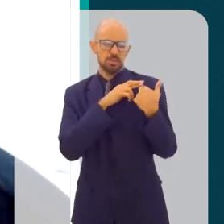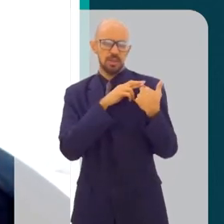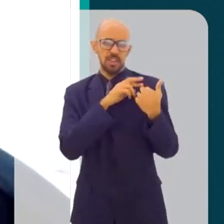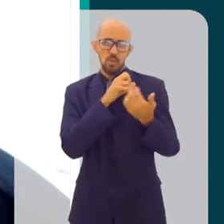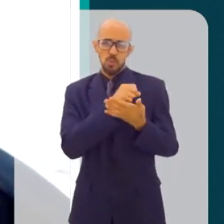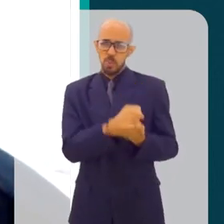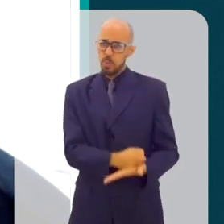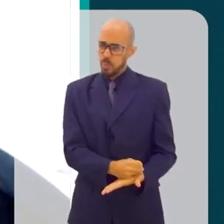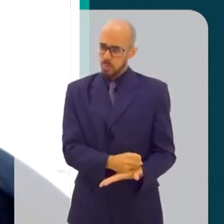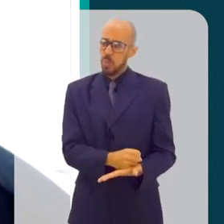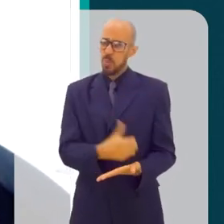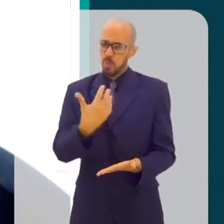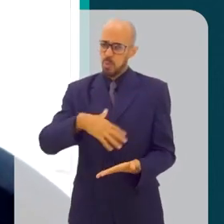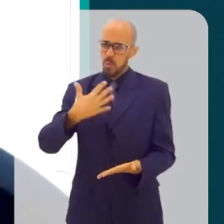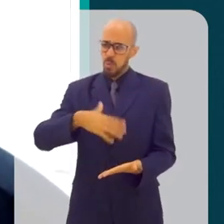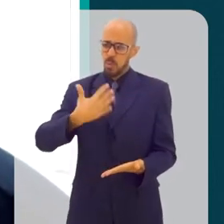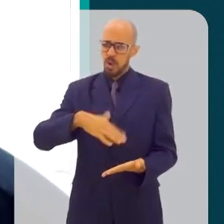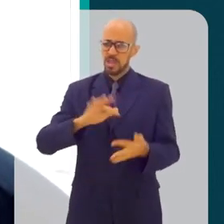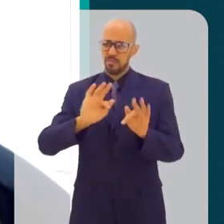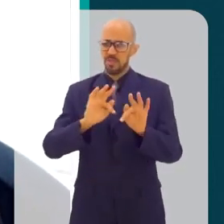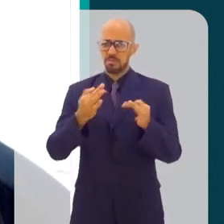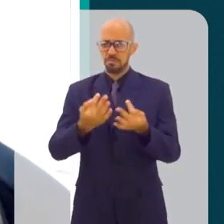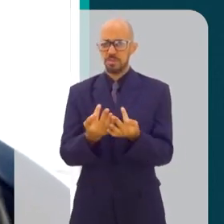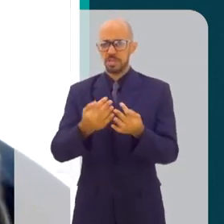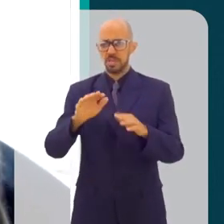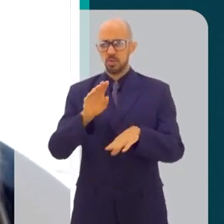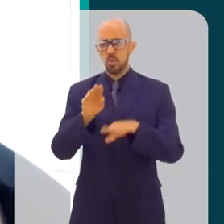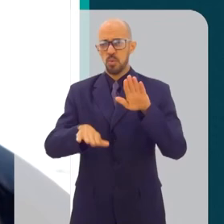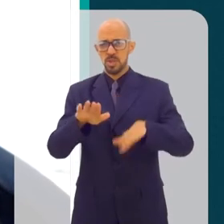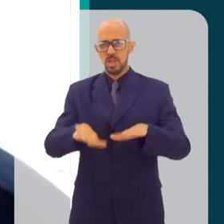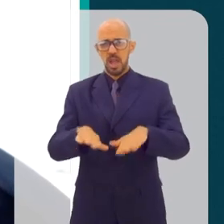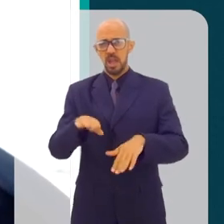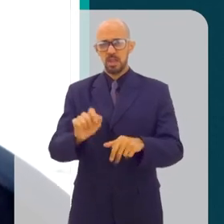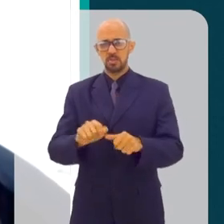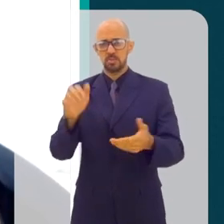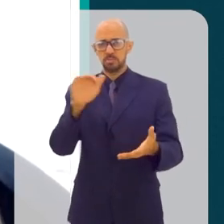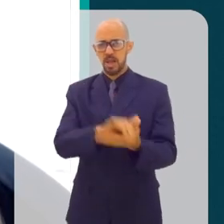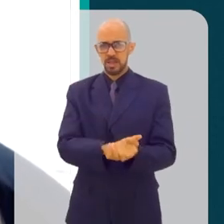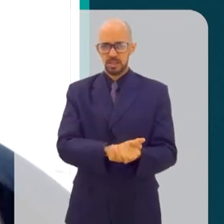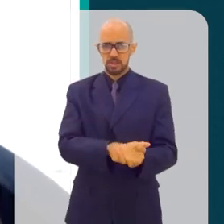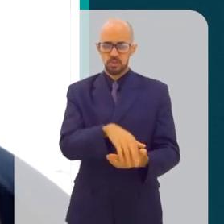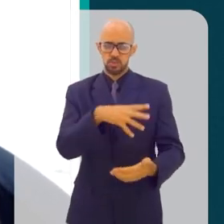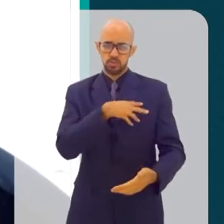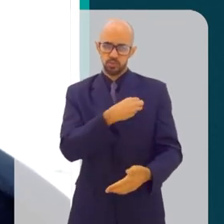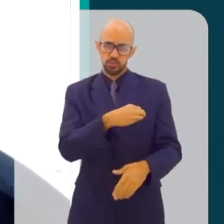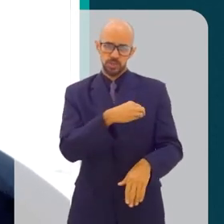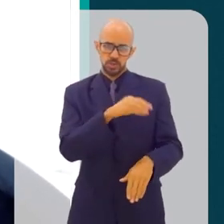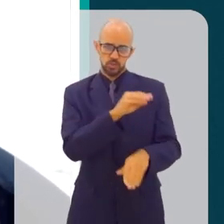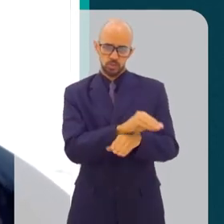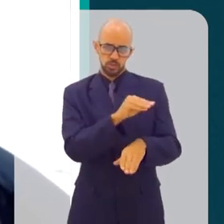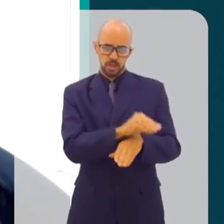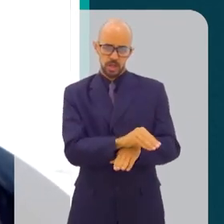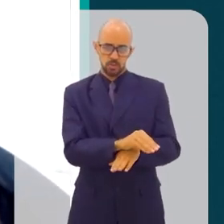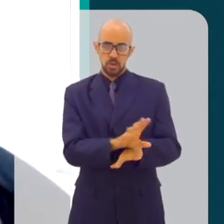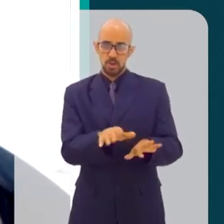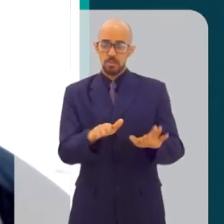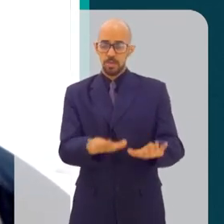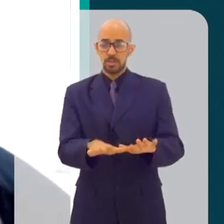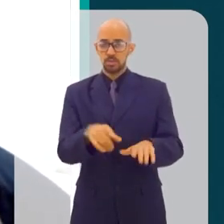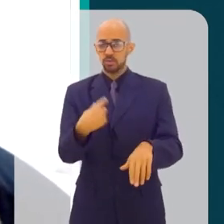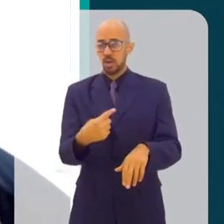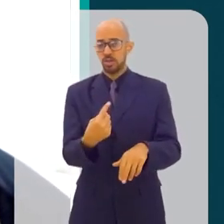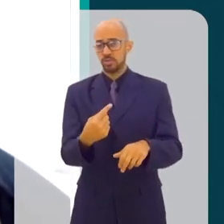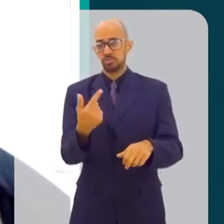ali da responsabilidade da família, do cuidado da casa, do marido, dos filhos. E a gente não